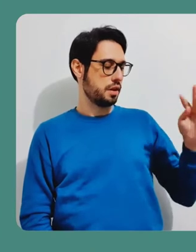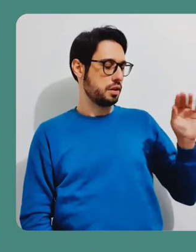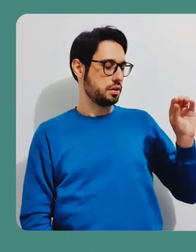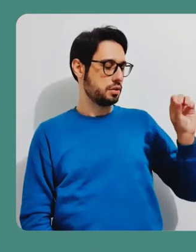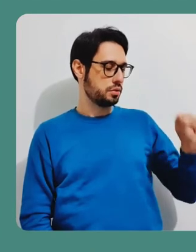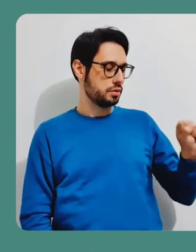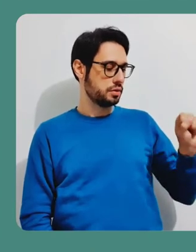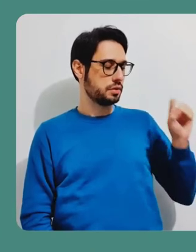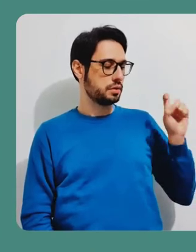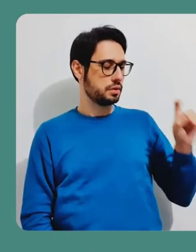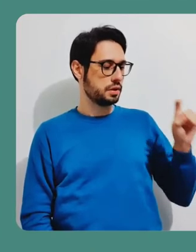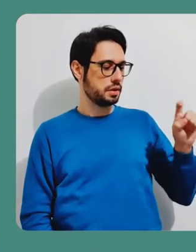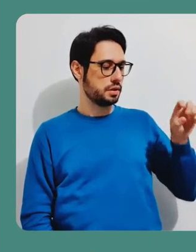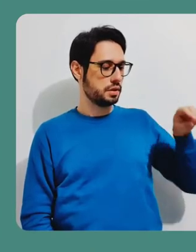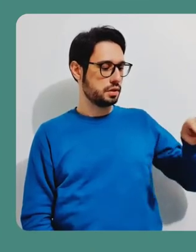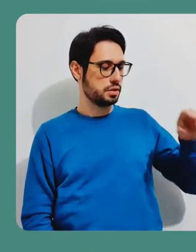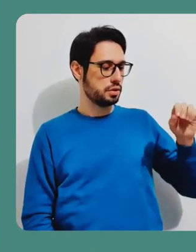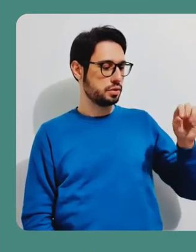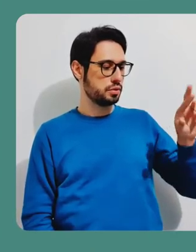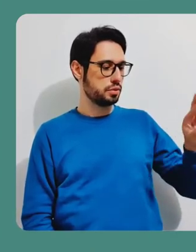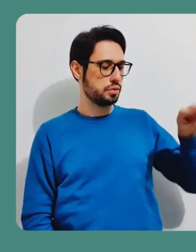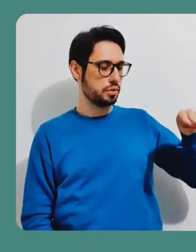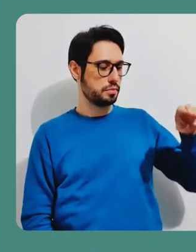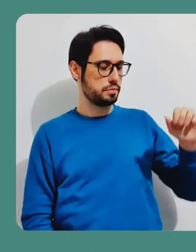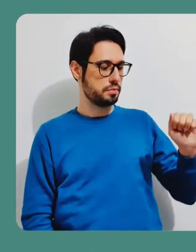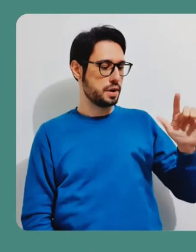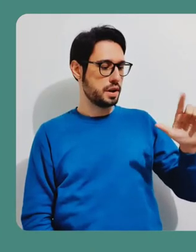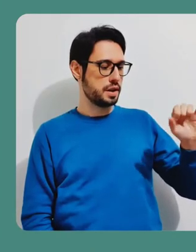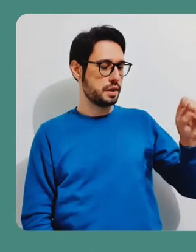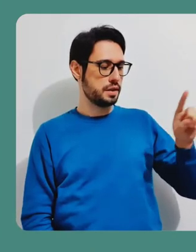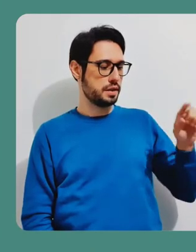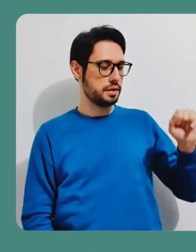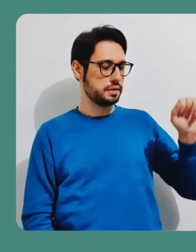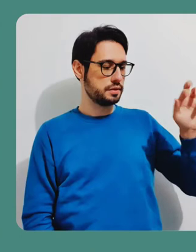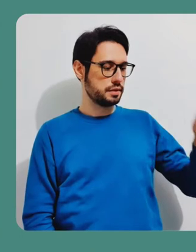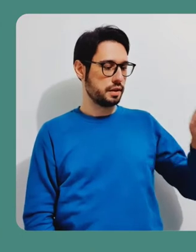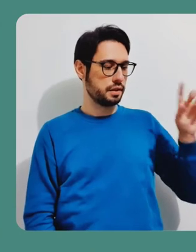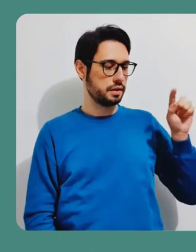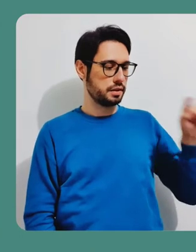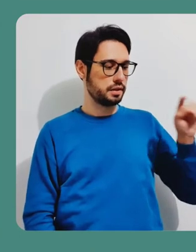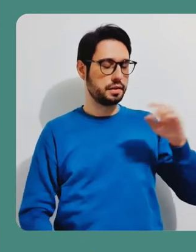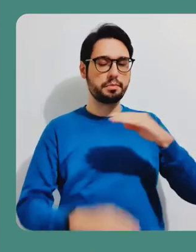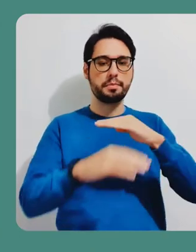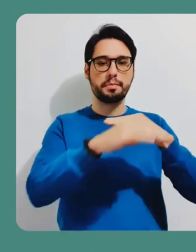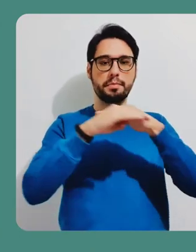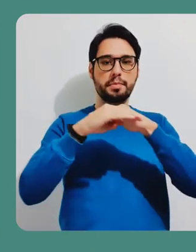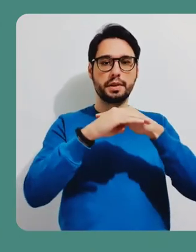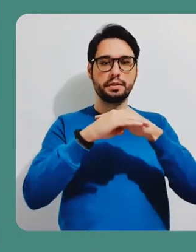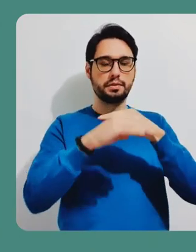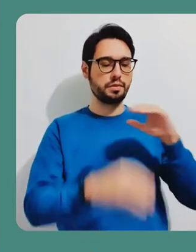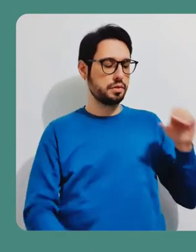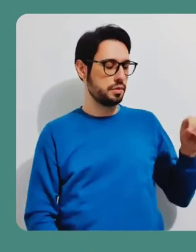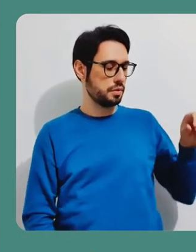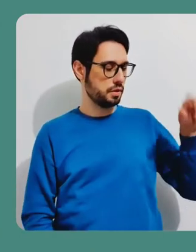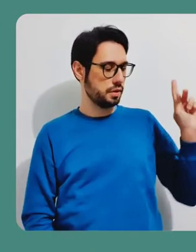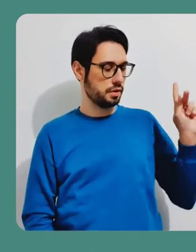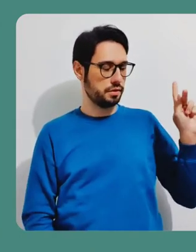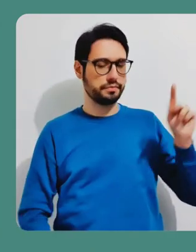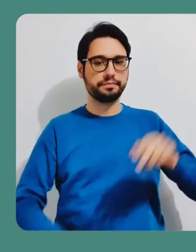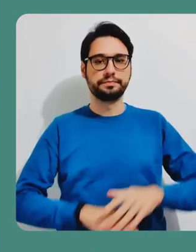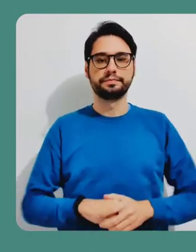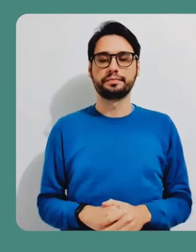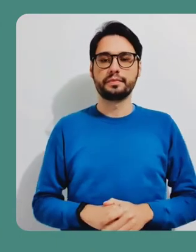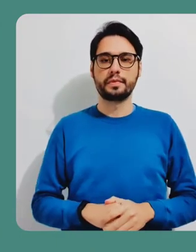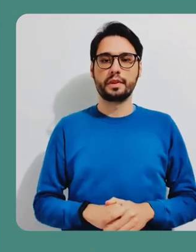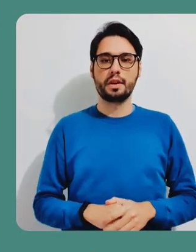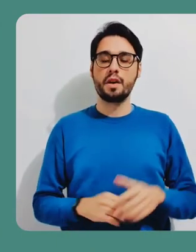vai no menu efeitos e agora em normalizar vamos utilizar novamente o padrão do